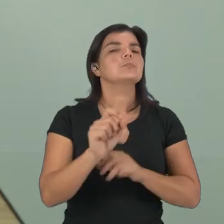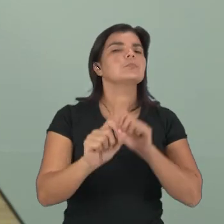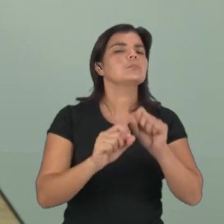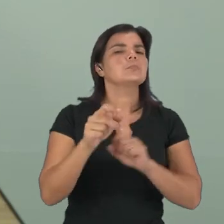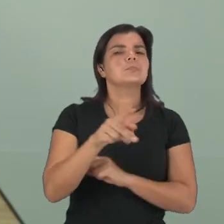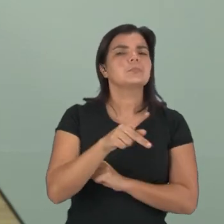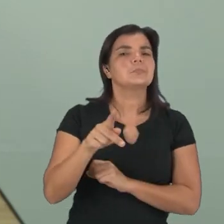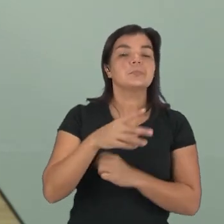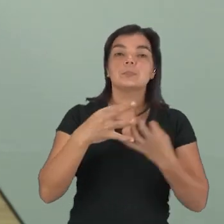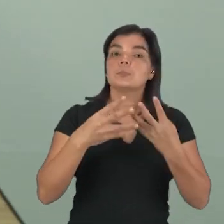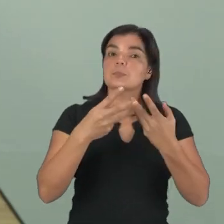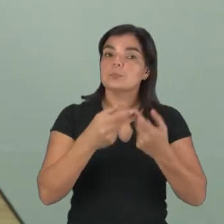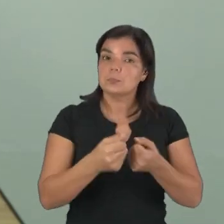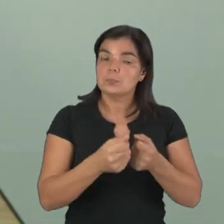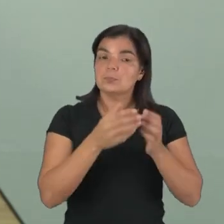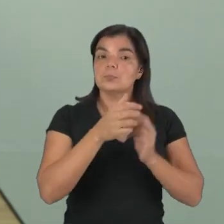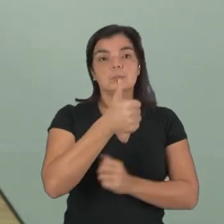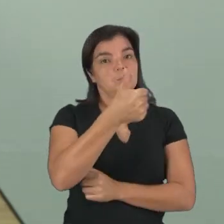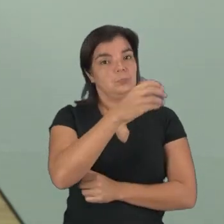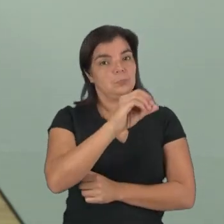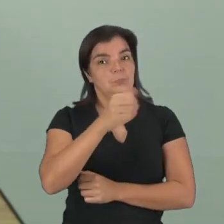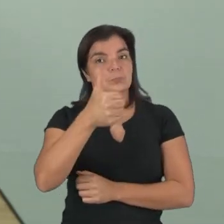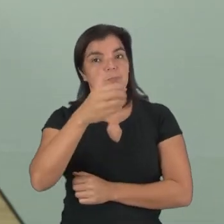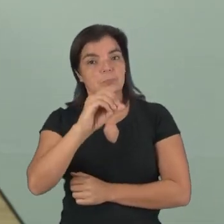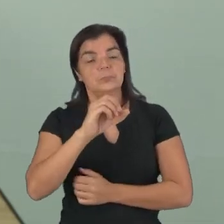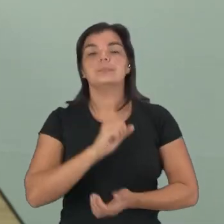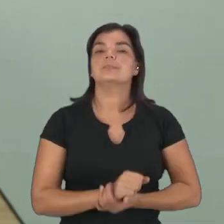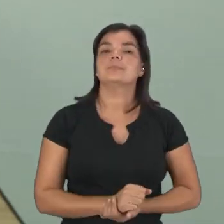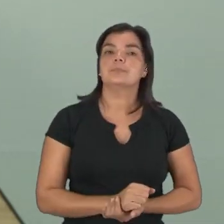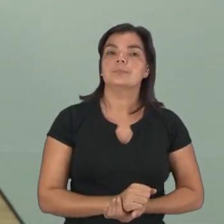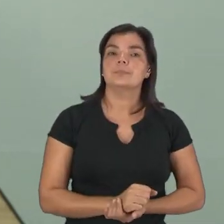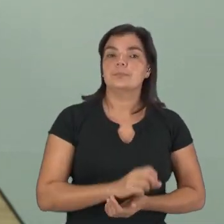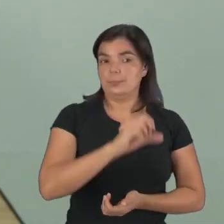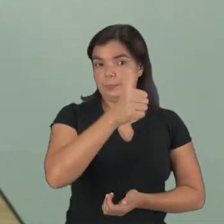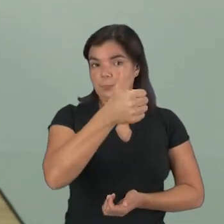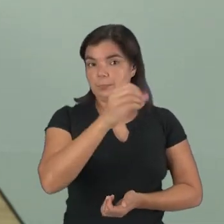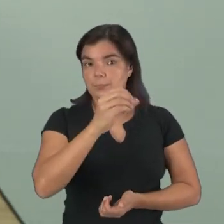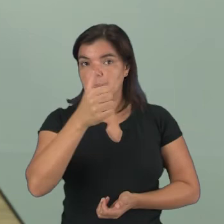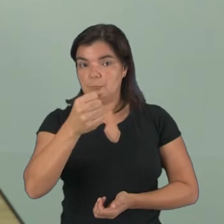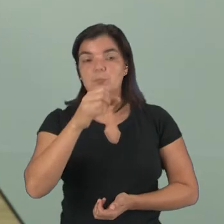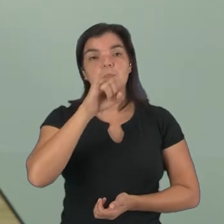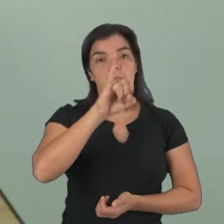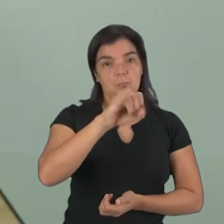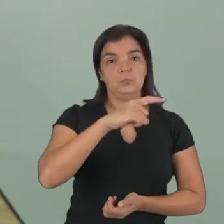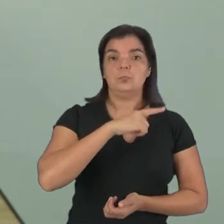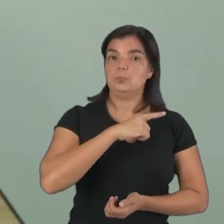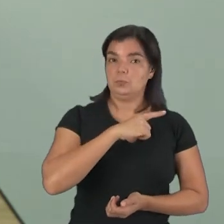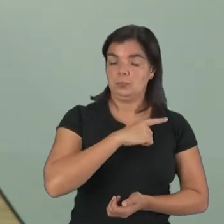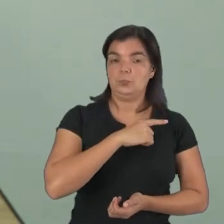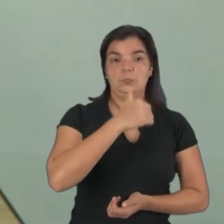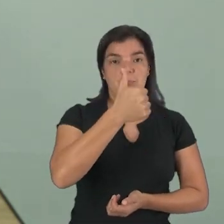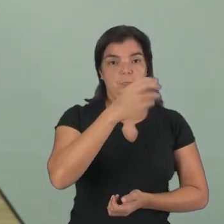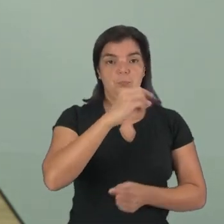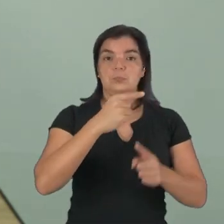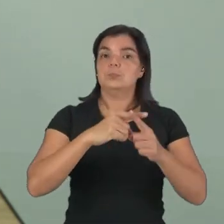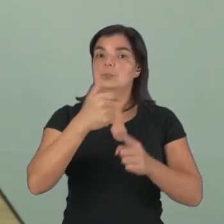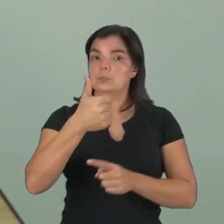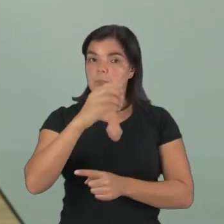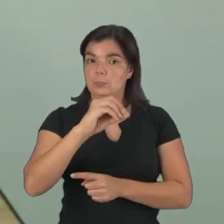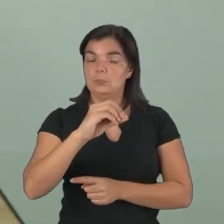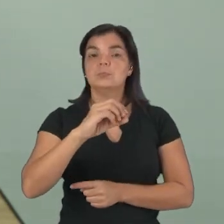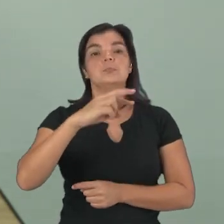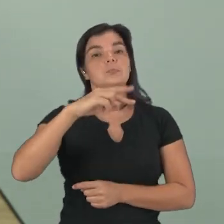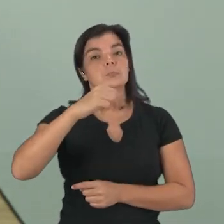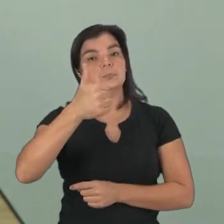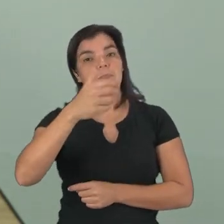isso, professora? Tudo vai ser contado de 10 em 10. De 10 em 10, se eu tiver 10 vezes o 10, eu vou ter